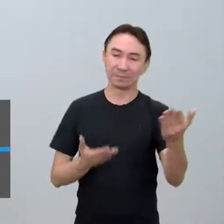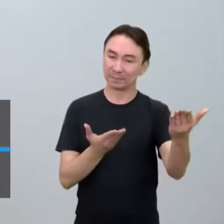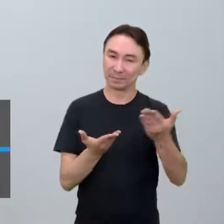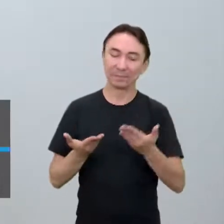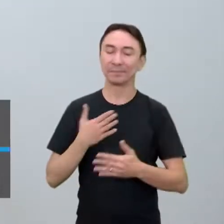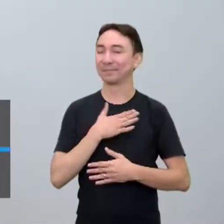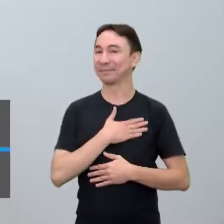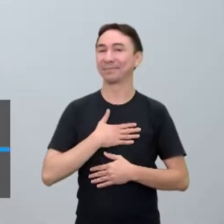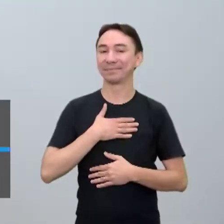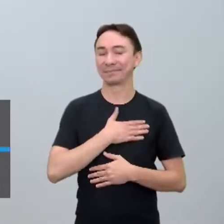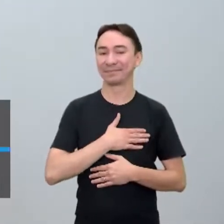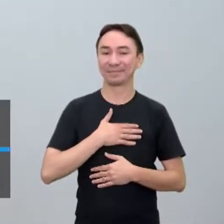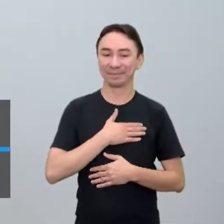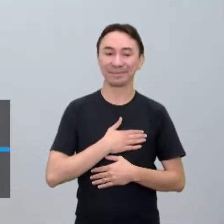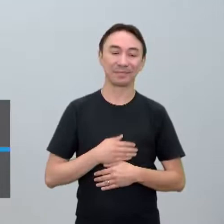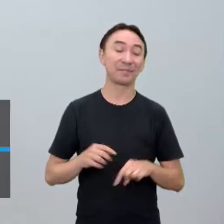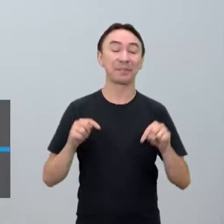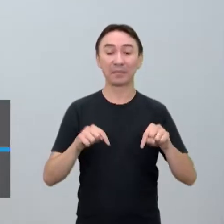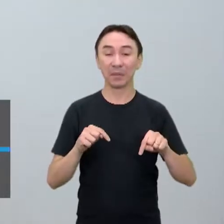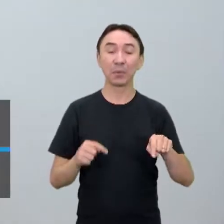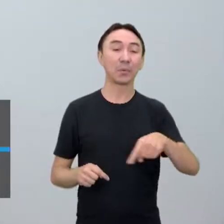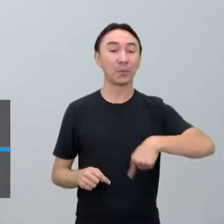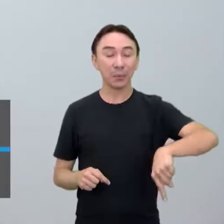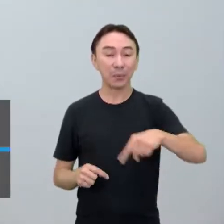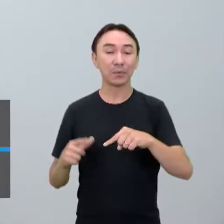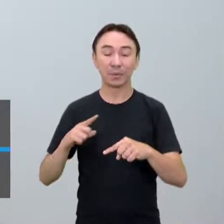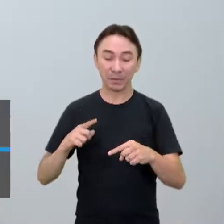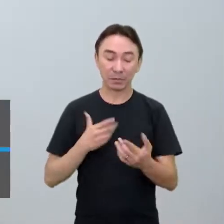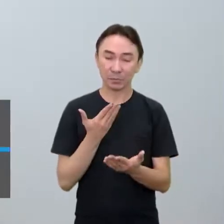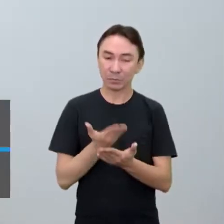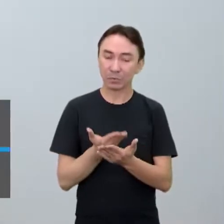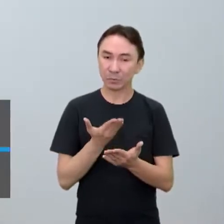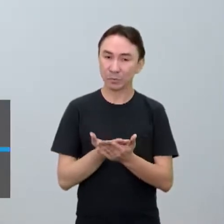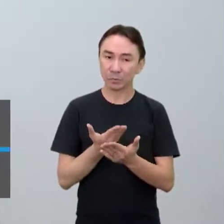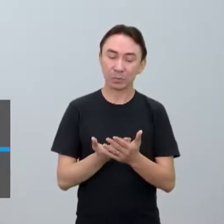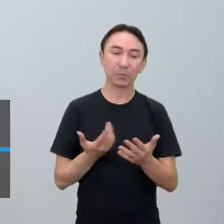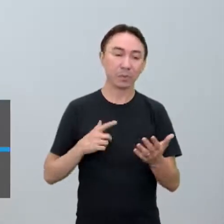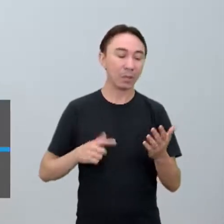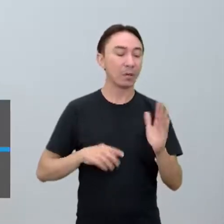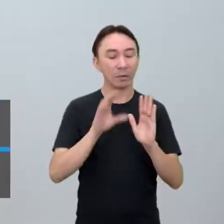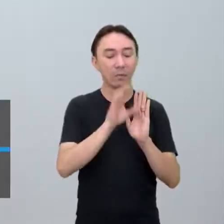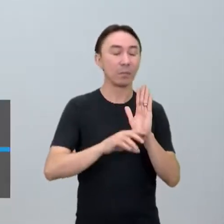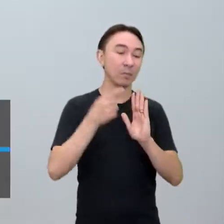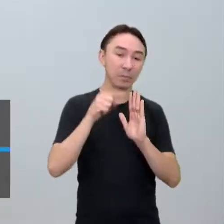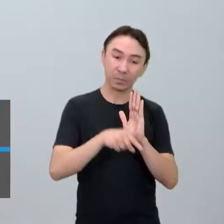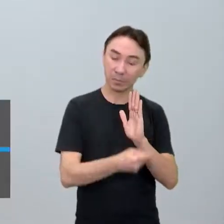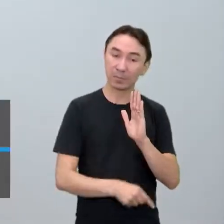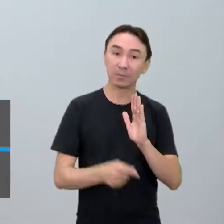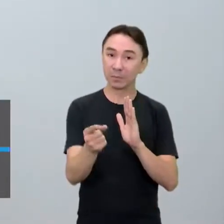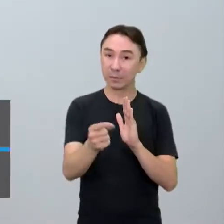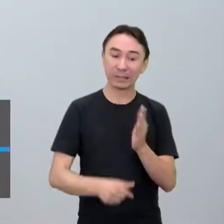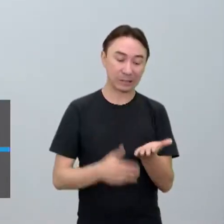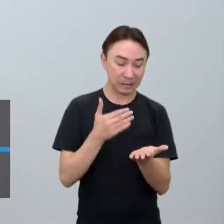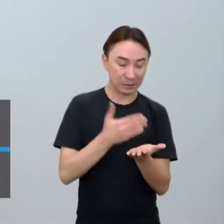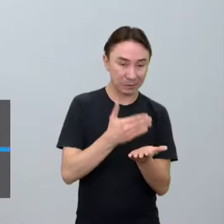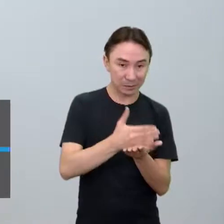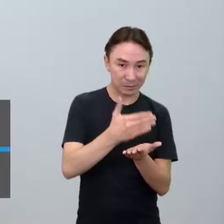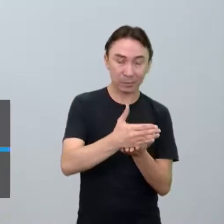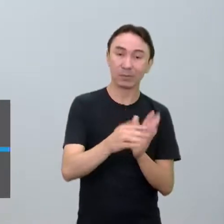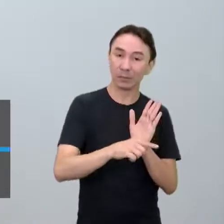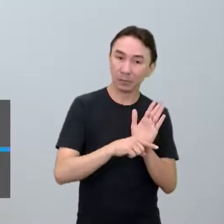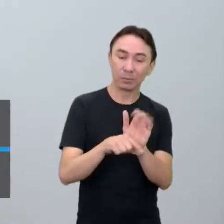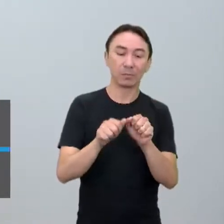tá trabalhando o hashtag Quem Divide Multiplica. A gente está nessa trajetória, a gente está